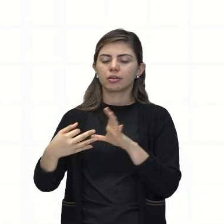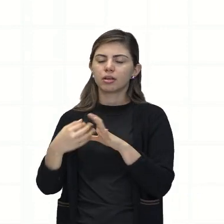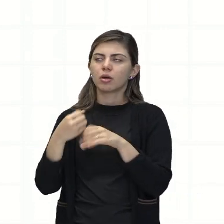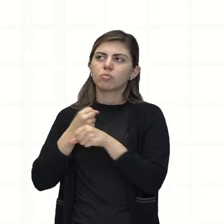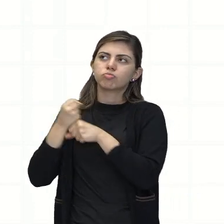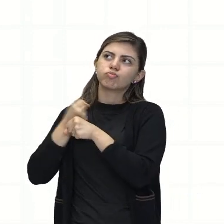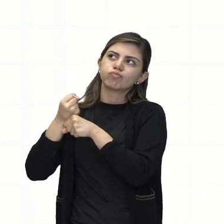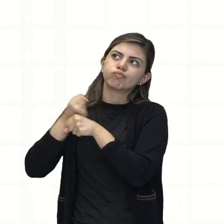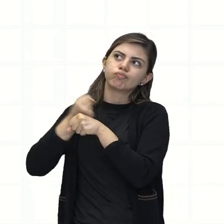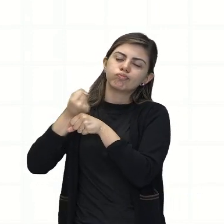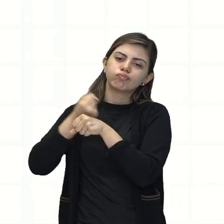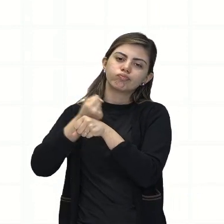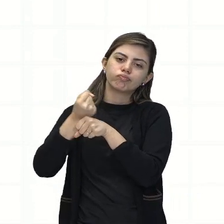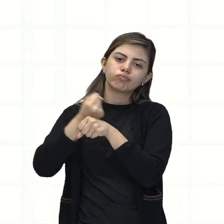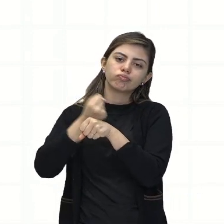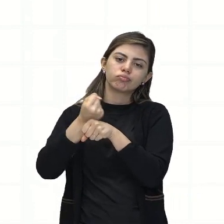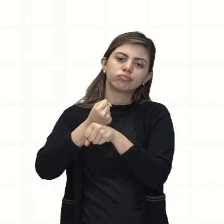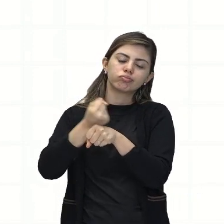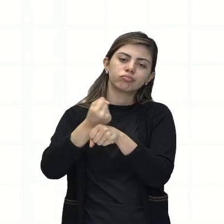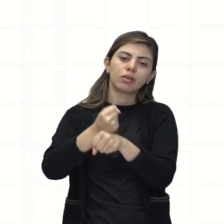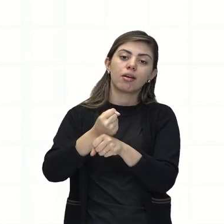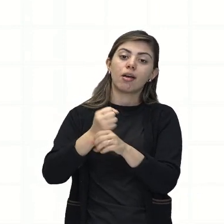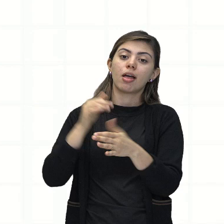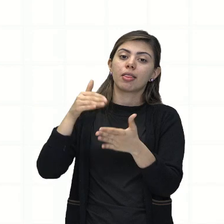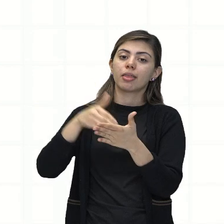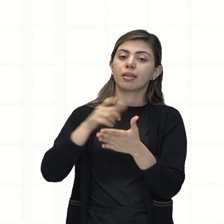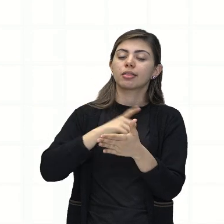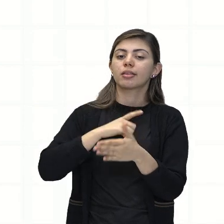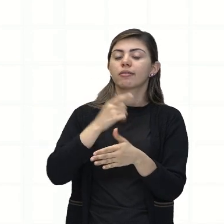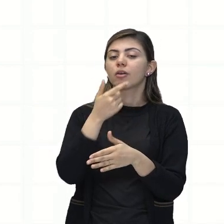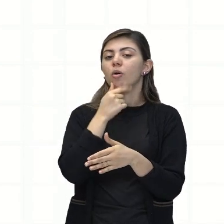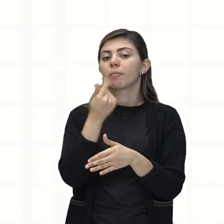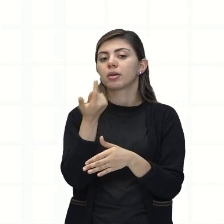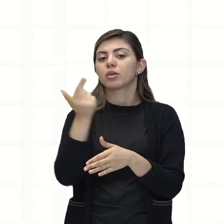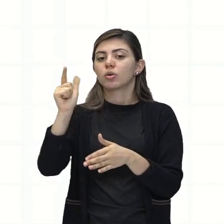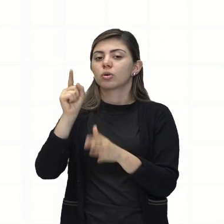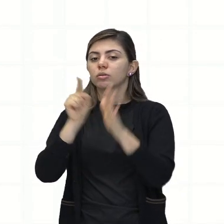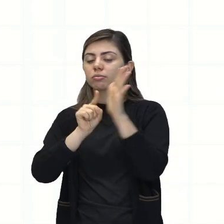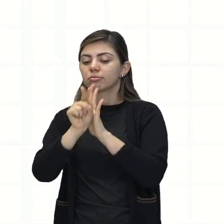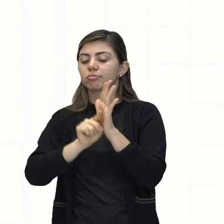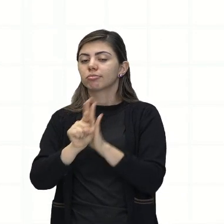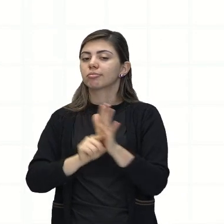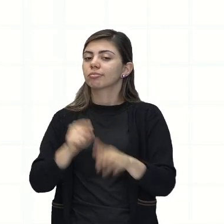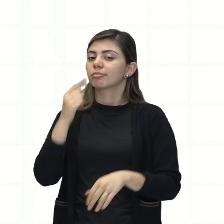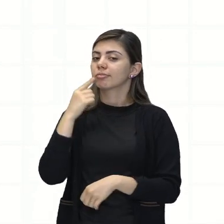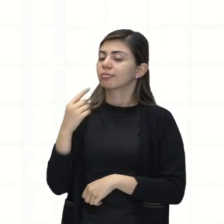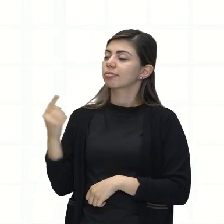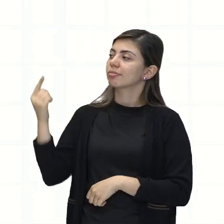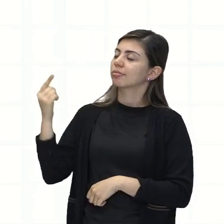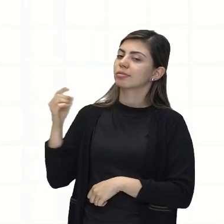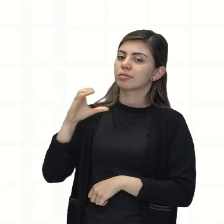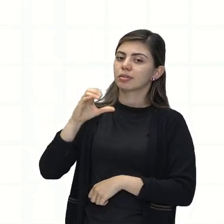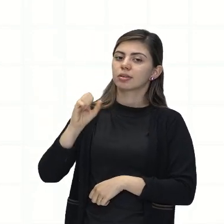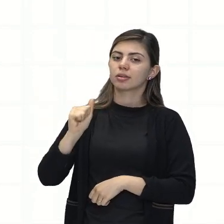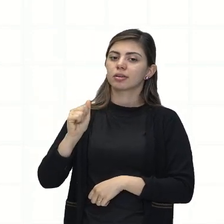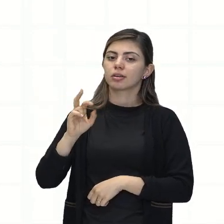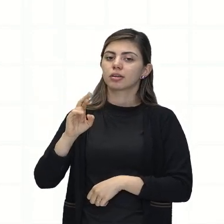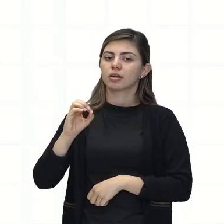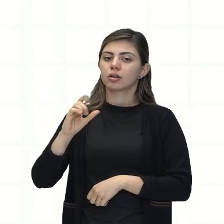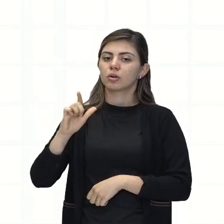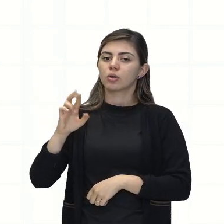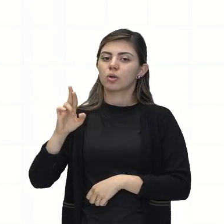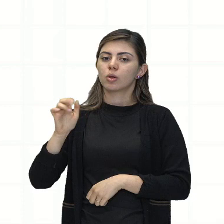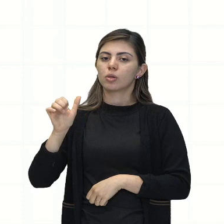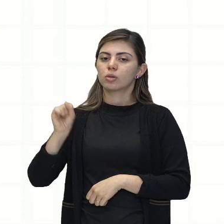que houvesse outro pesquisador que já detalhou um pouco mais, que foi o Carolus Linnaeus. Ele